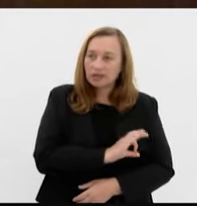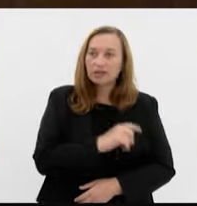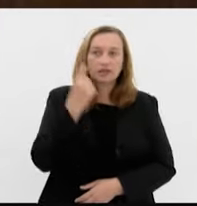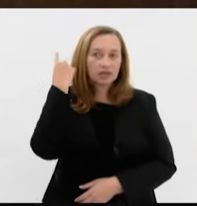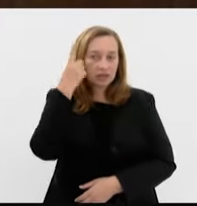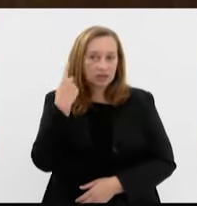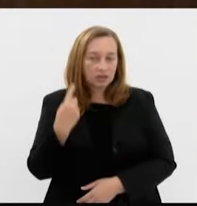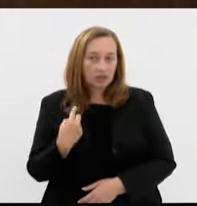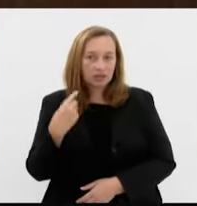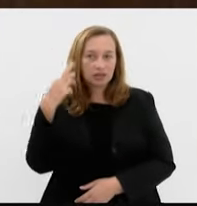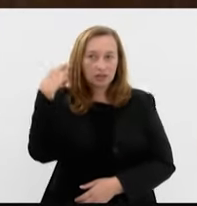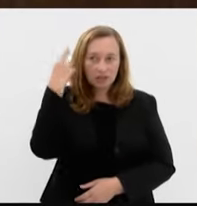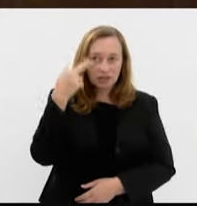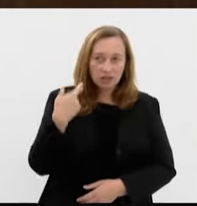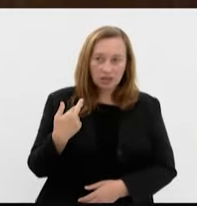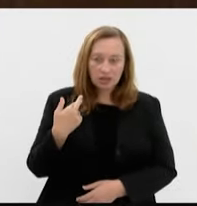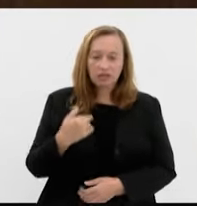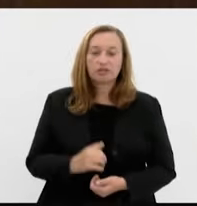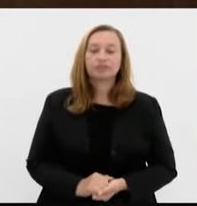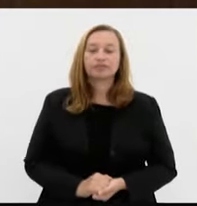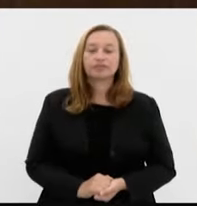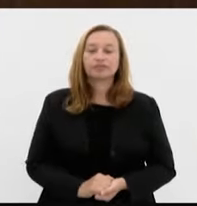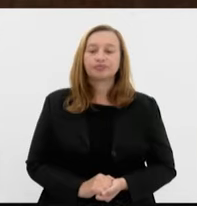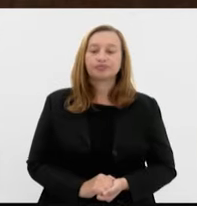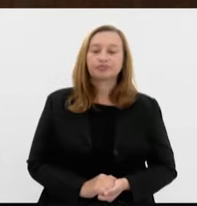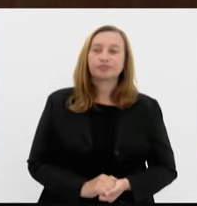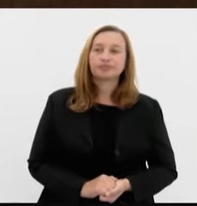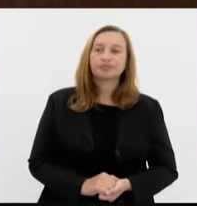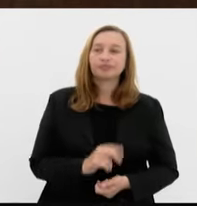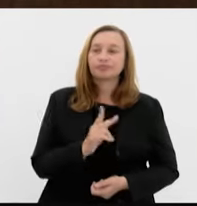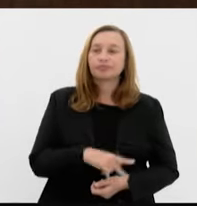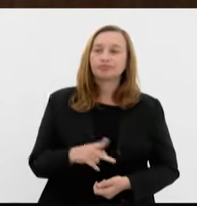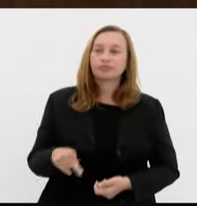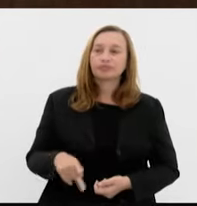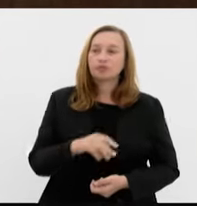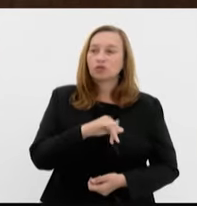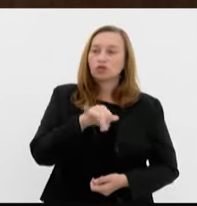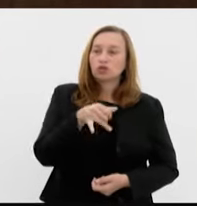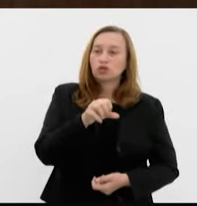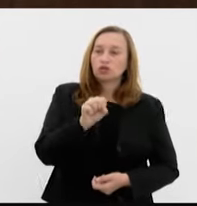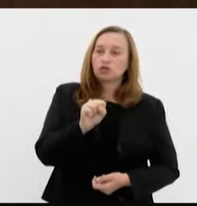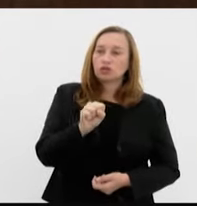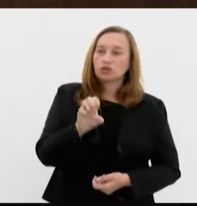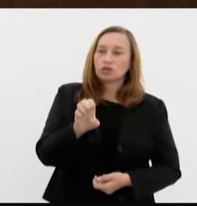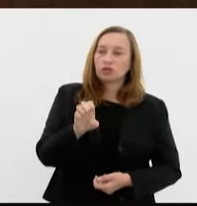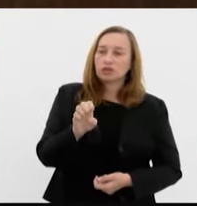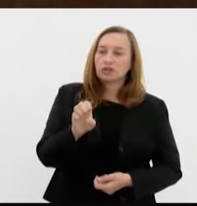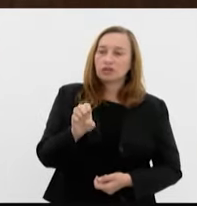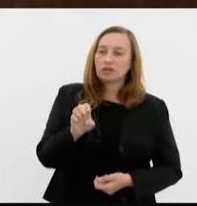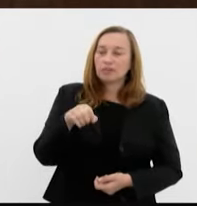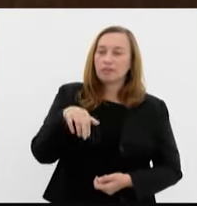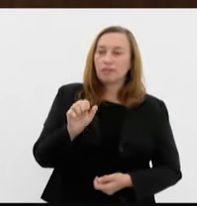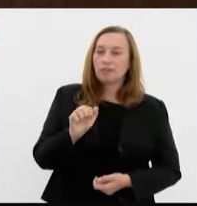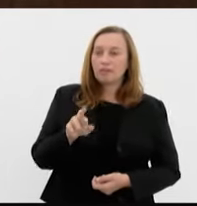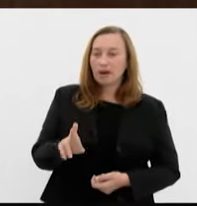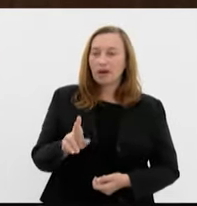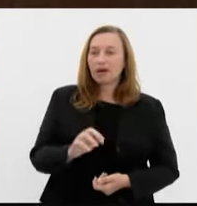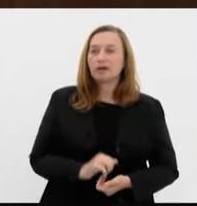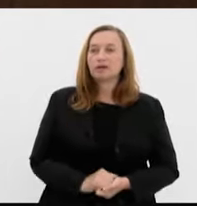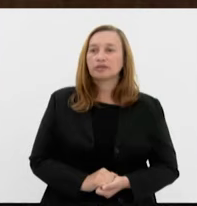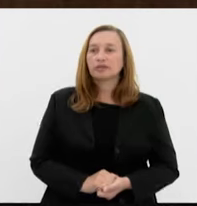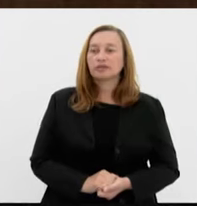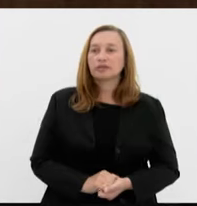deputada Renata Souza eh Deputado Professor Josemar para internalizar a